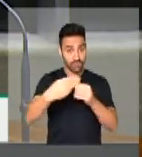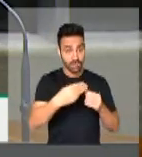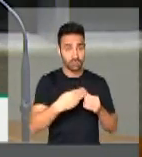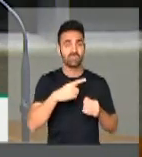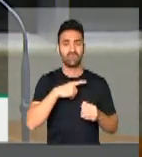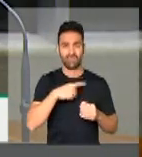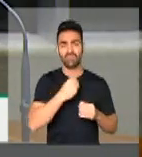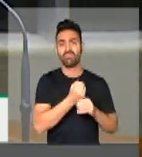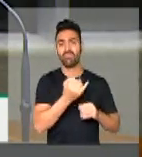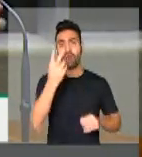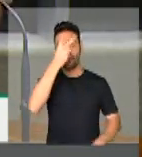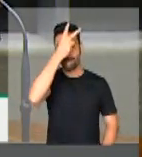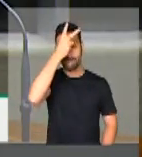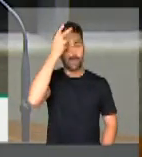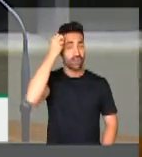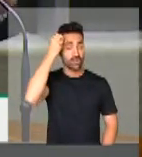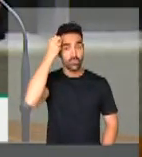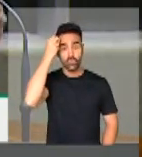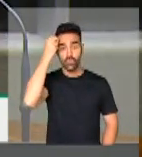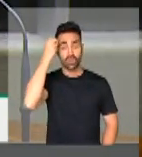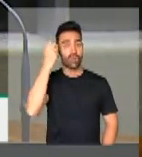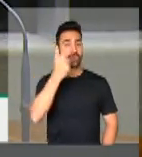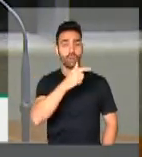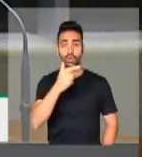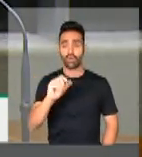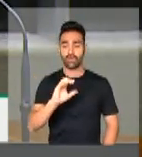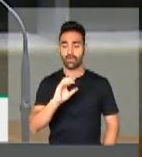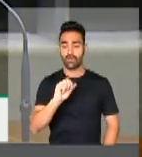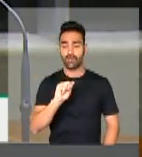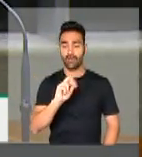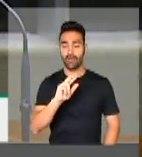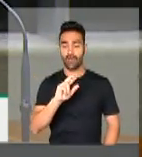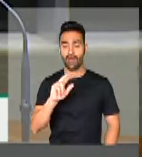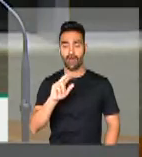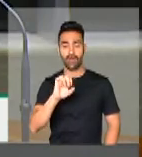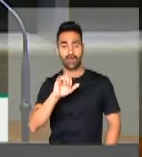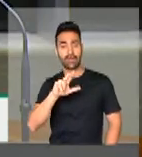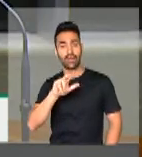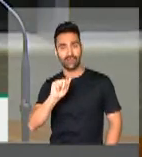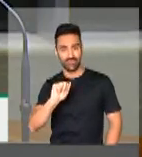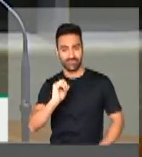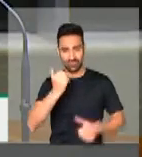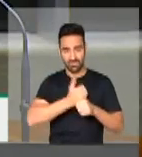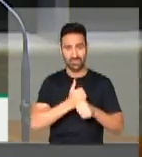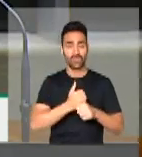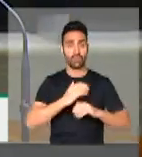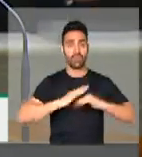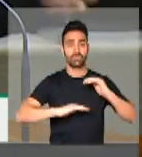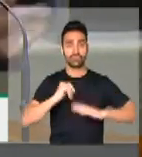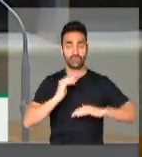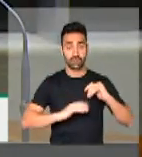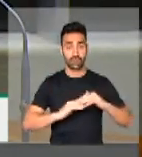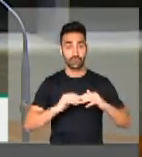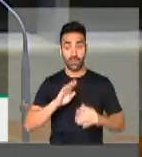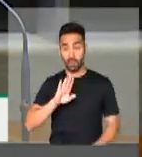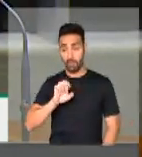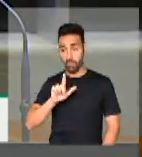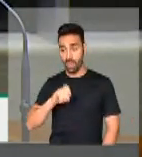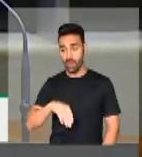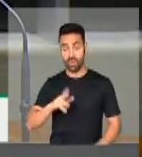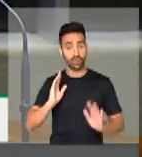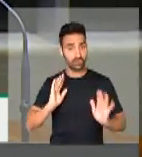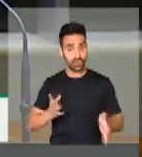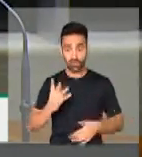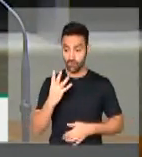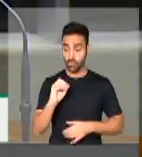prefeituras sem uma carreira estruturada de procuradores. Belém, que tem 4 séculos,